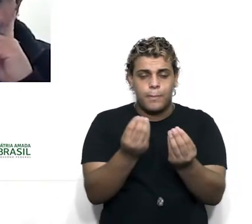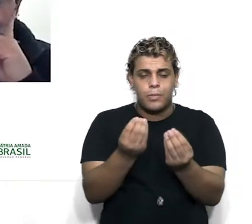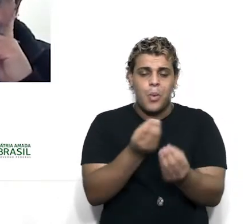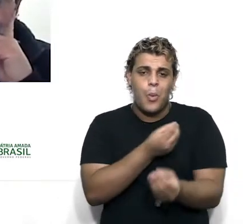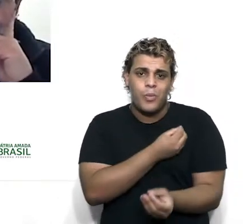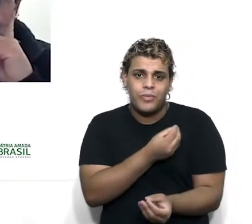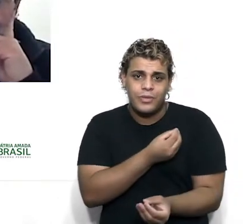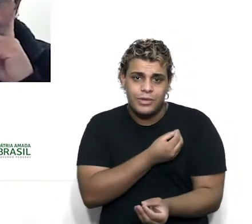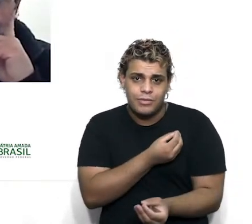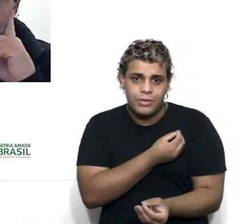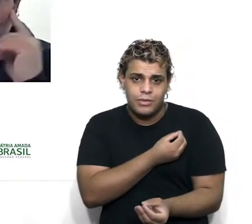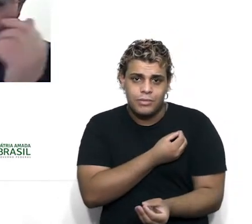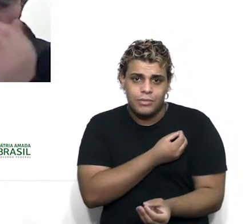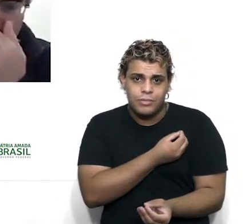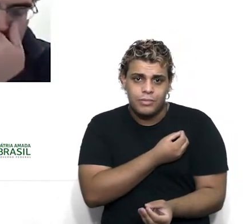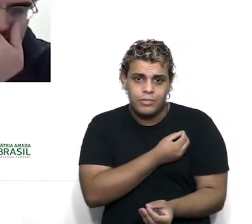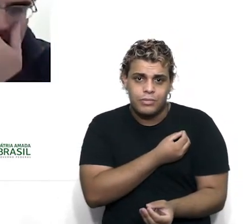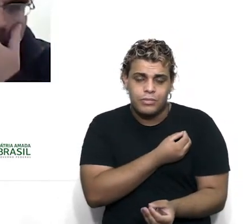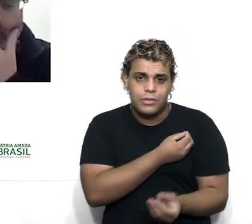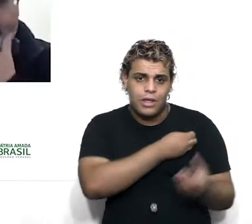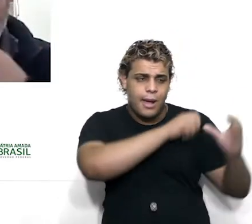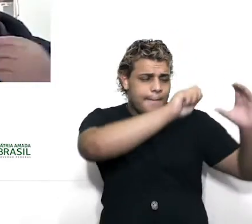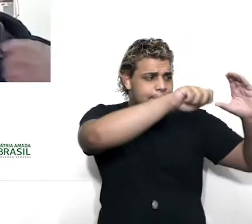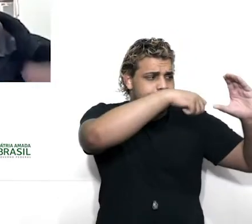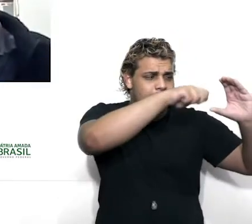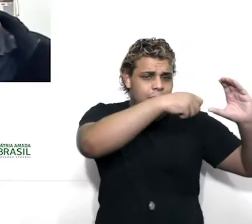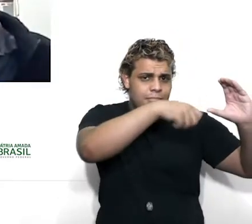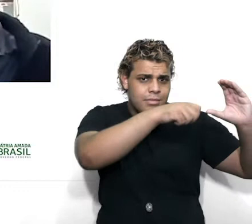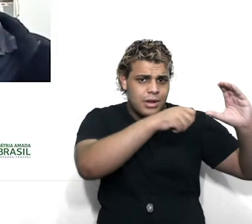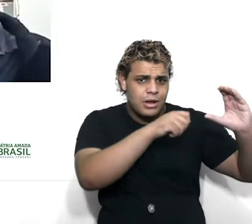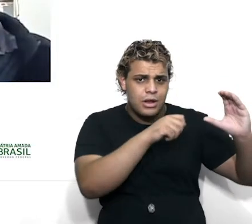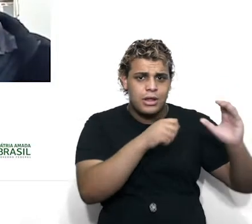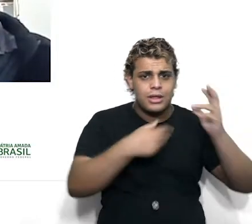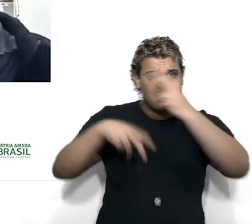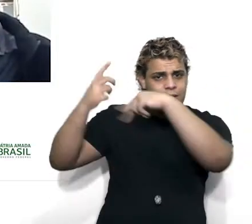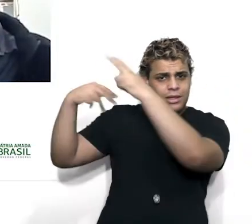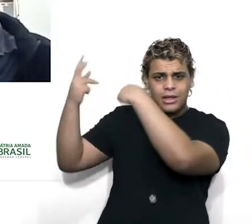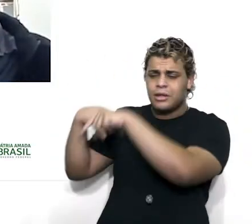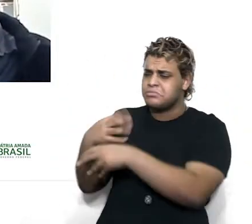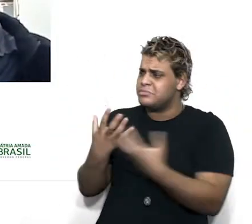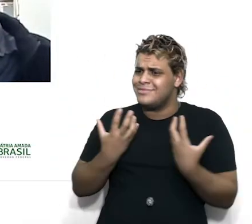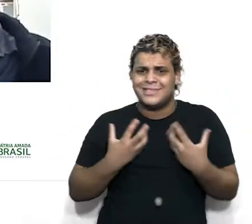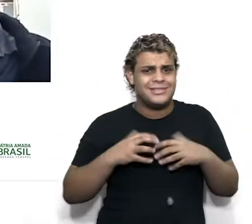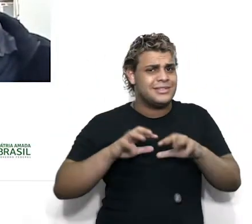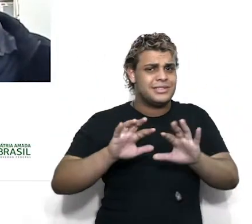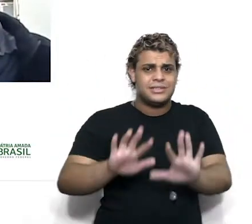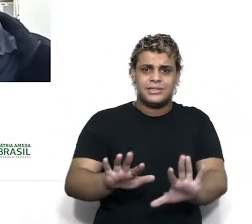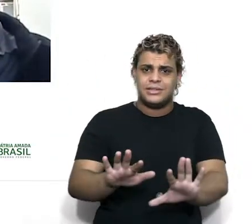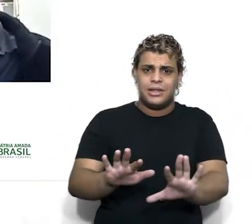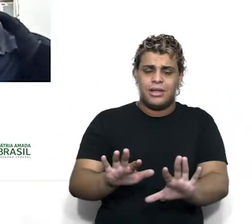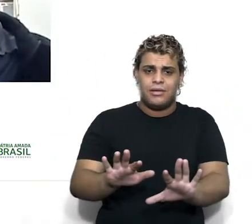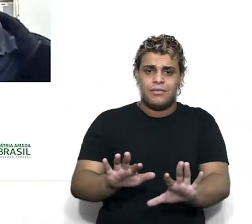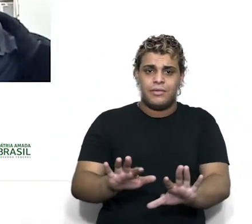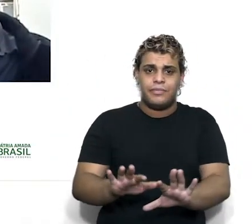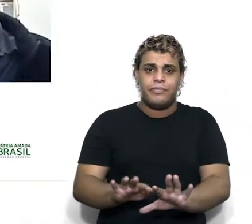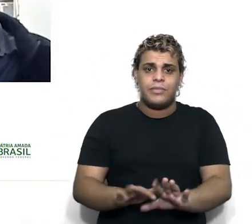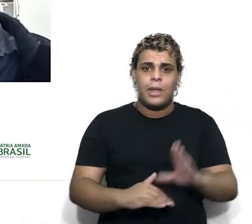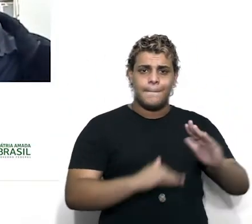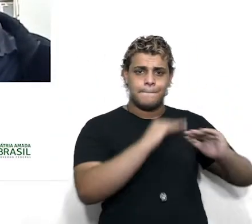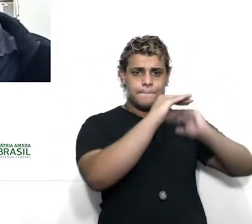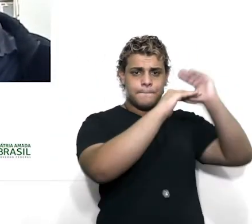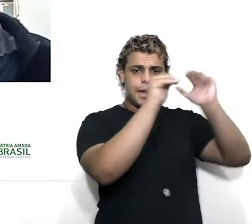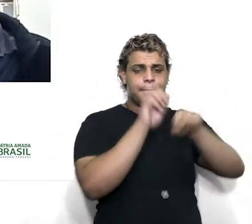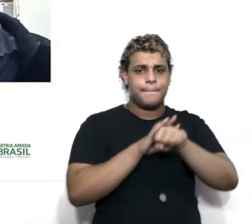convivem determinadas mídias hoje e que a gente não aceitava antes, esse processo de pandemia criou